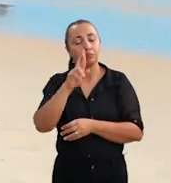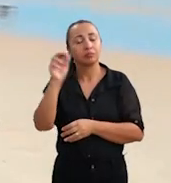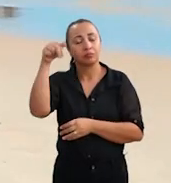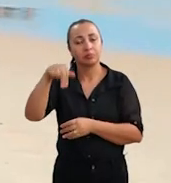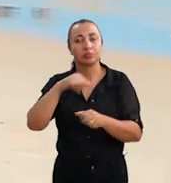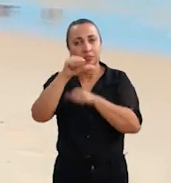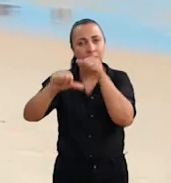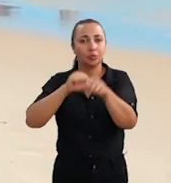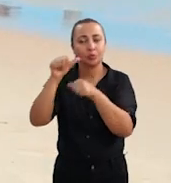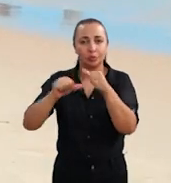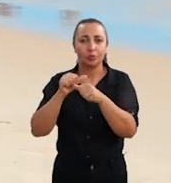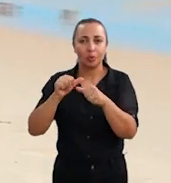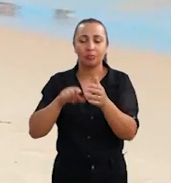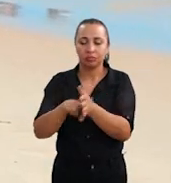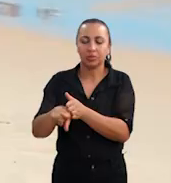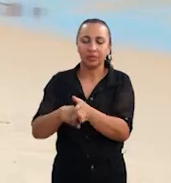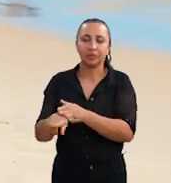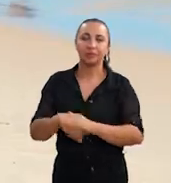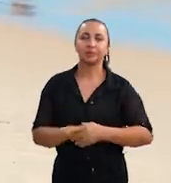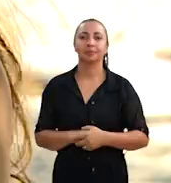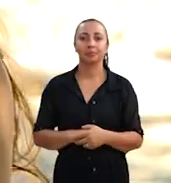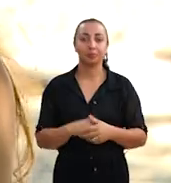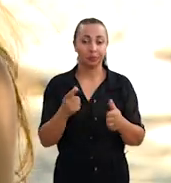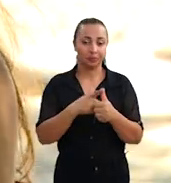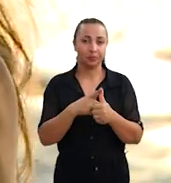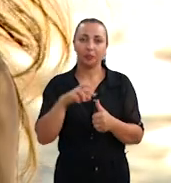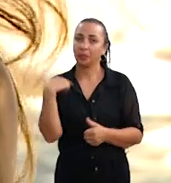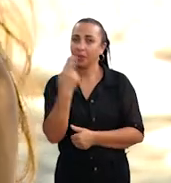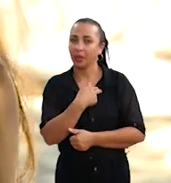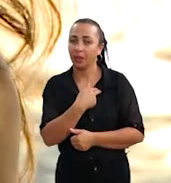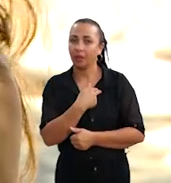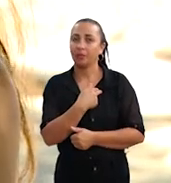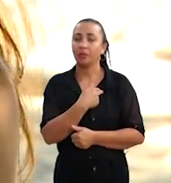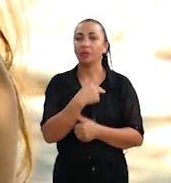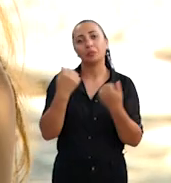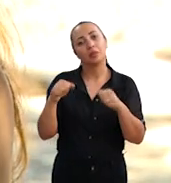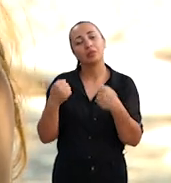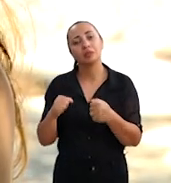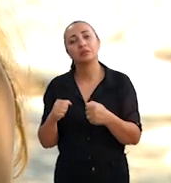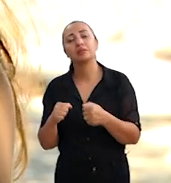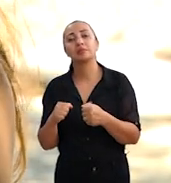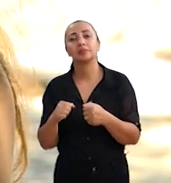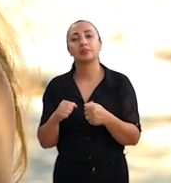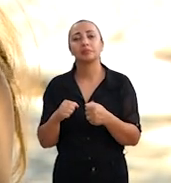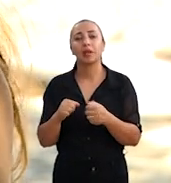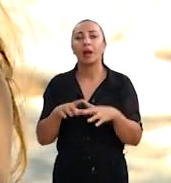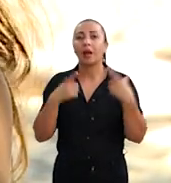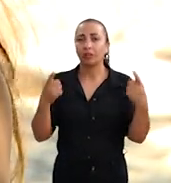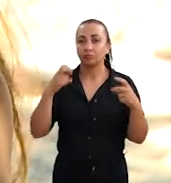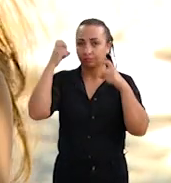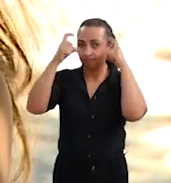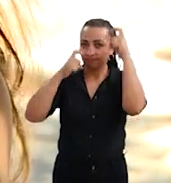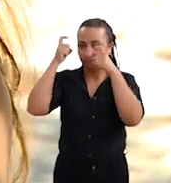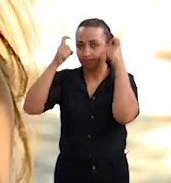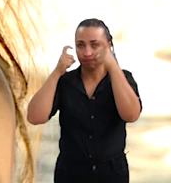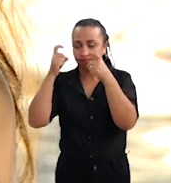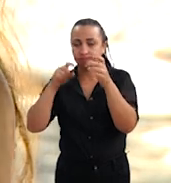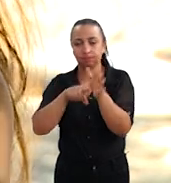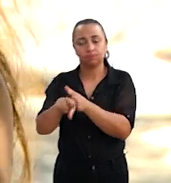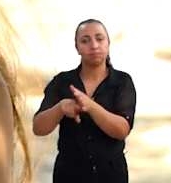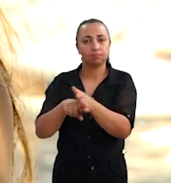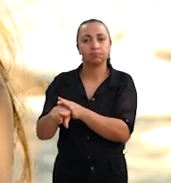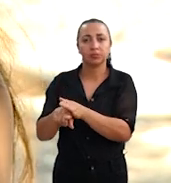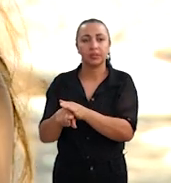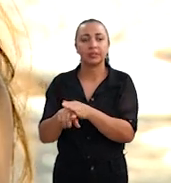Rio Grande do Norte desenvolveu a pesquisa. Primeiro que nós temos que... A grande preocupação